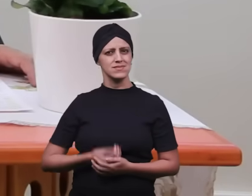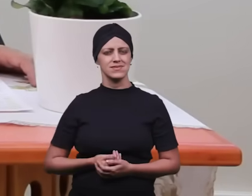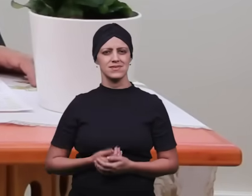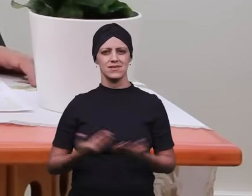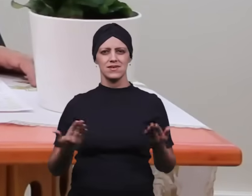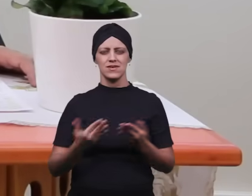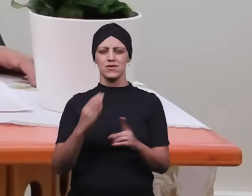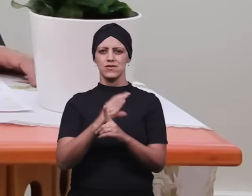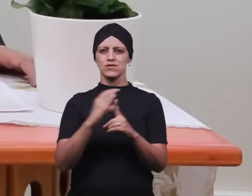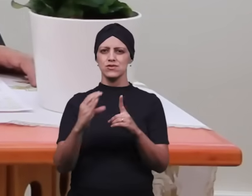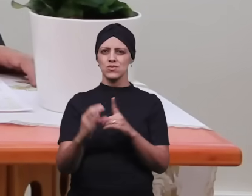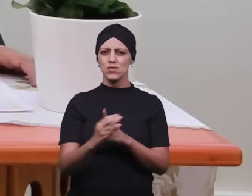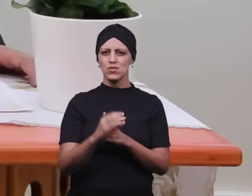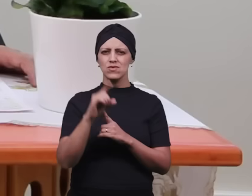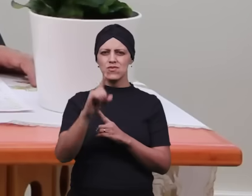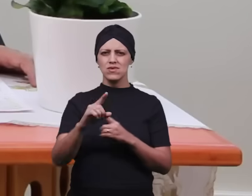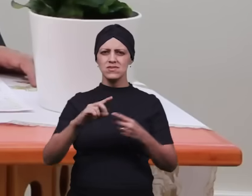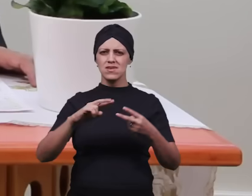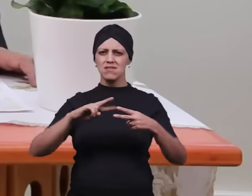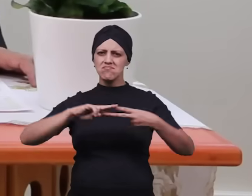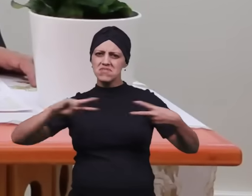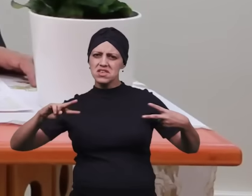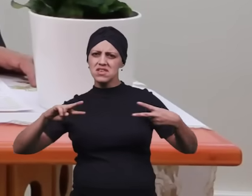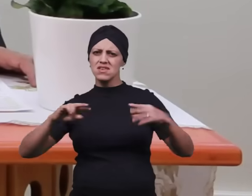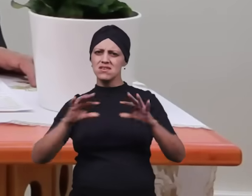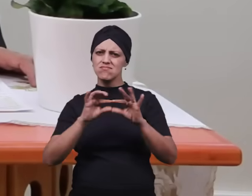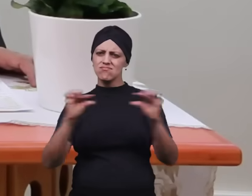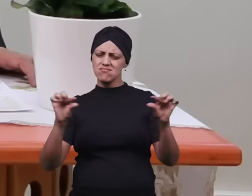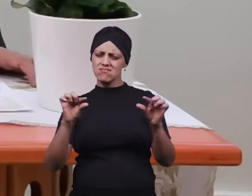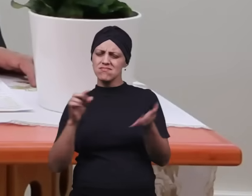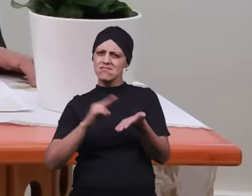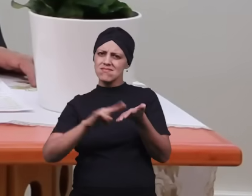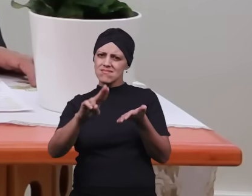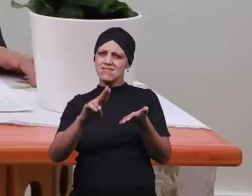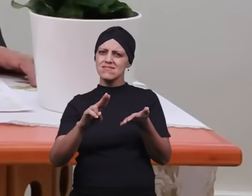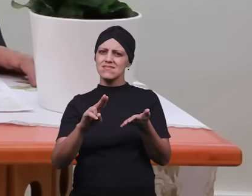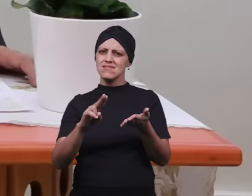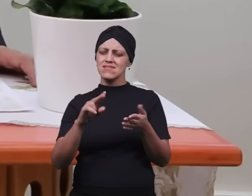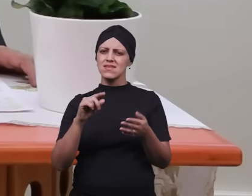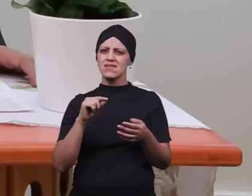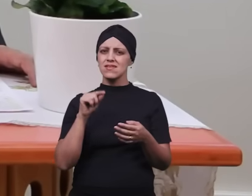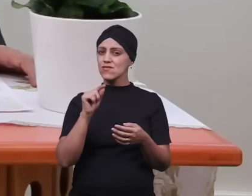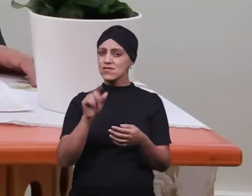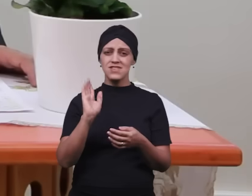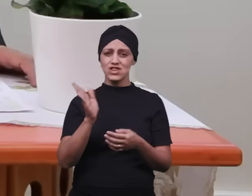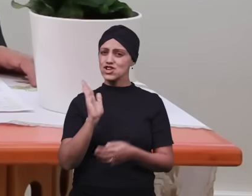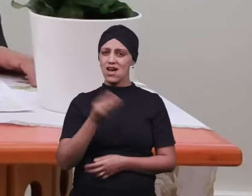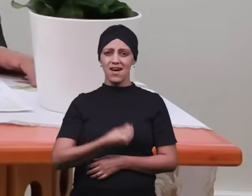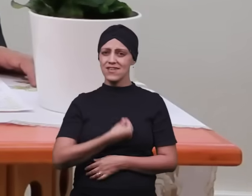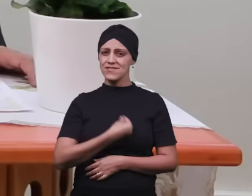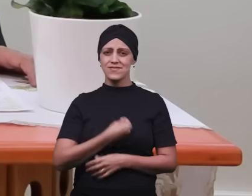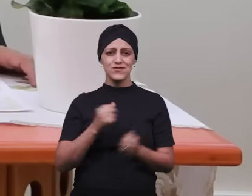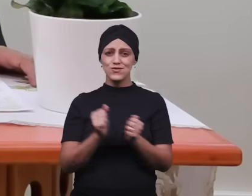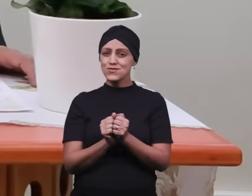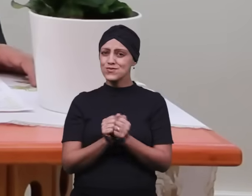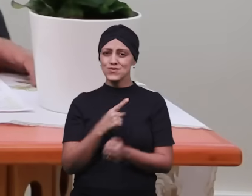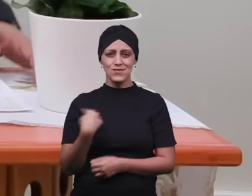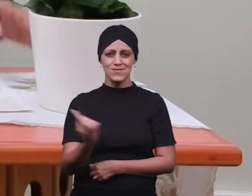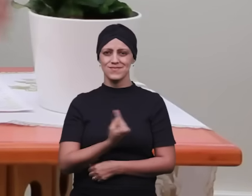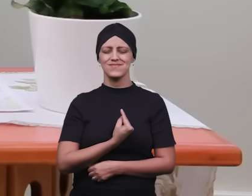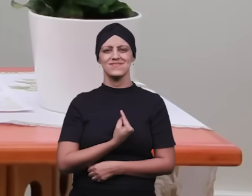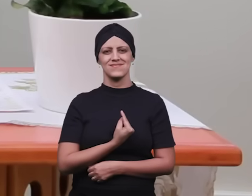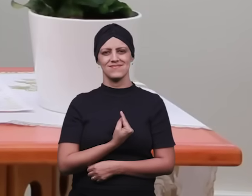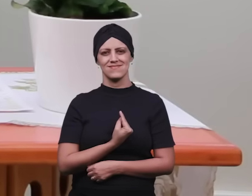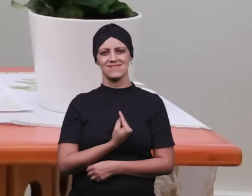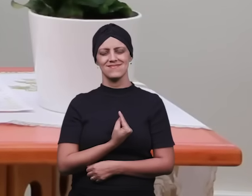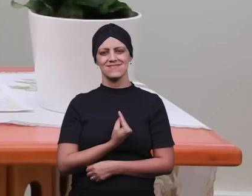hoje, que você que recebeu esse link está participando conosco. Você que já é irmão da igreja. Deus está